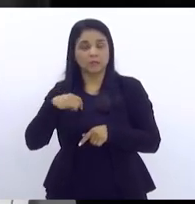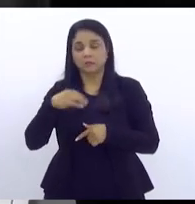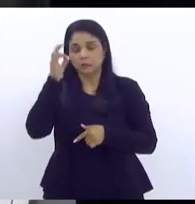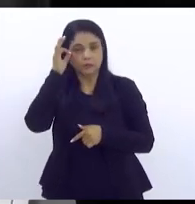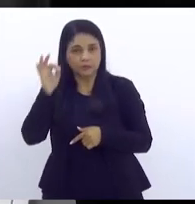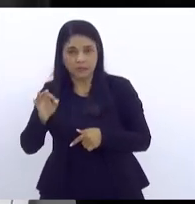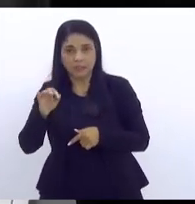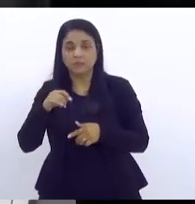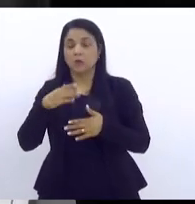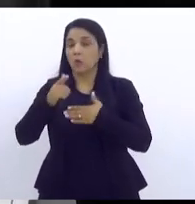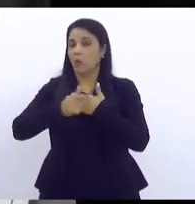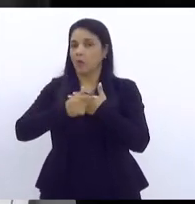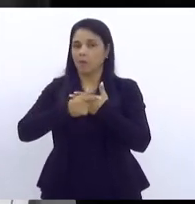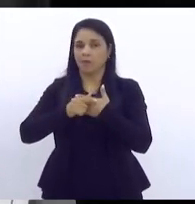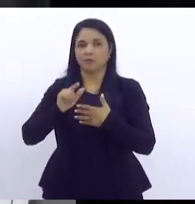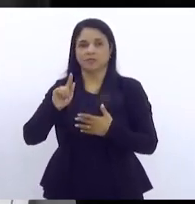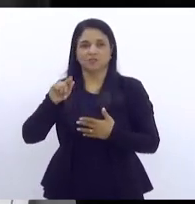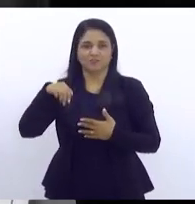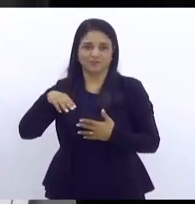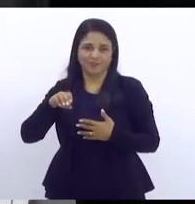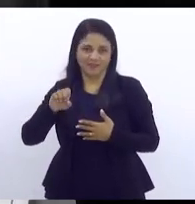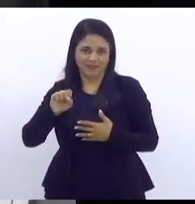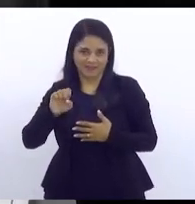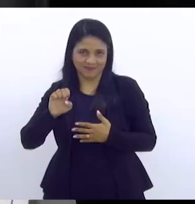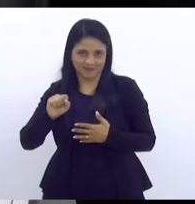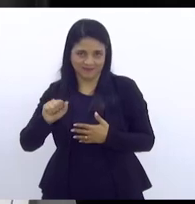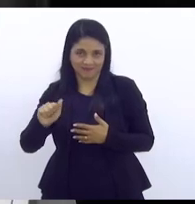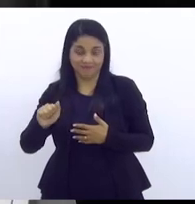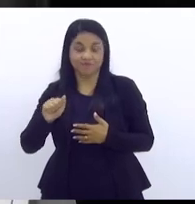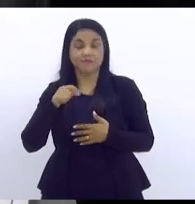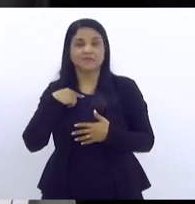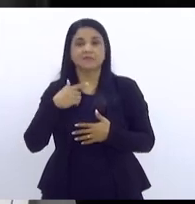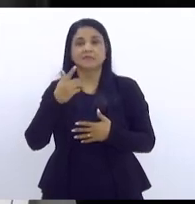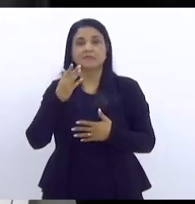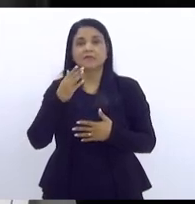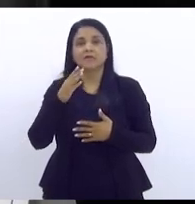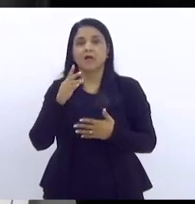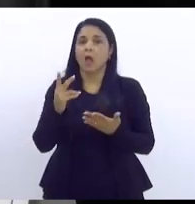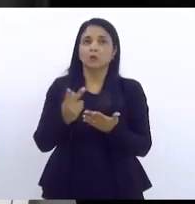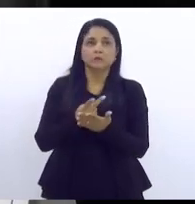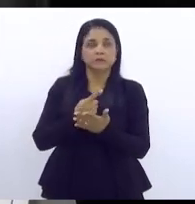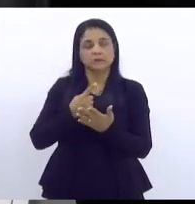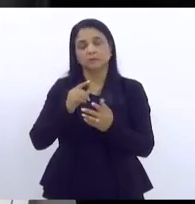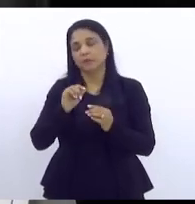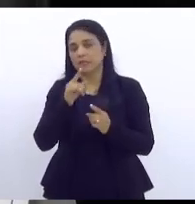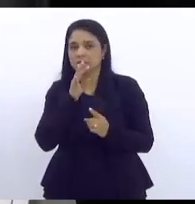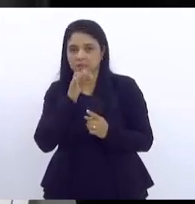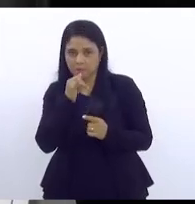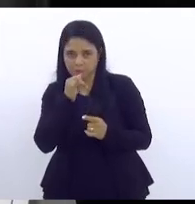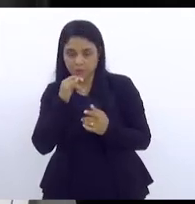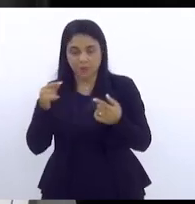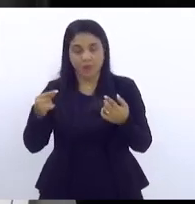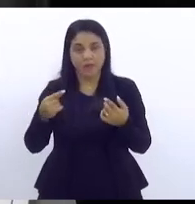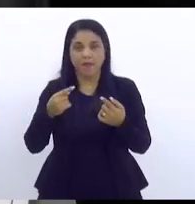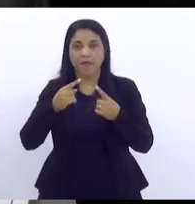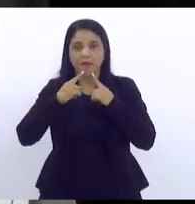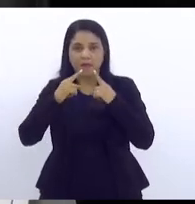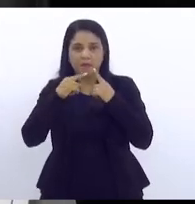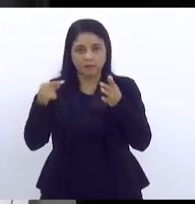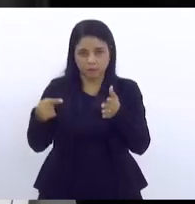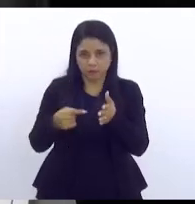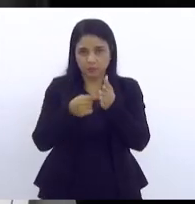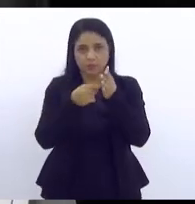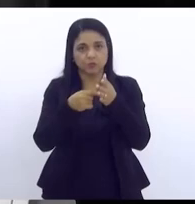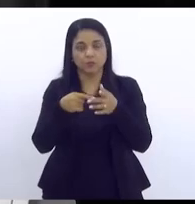agência reguladora não sabe por exemplo que após proceder as suas reclamações junto à concessionárias e não